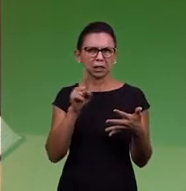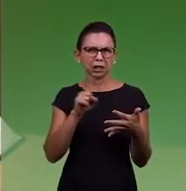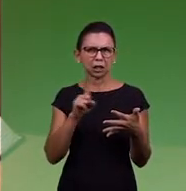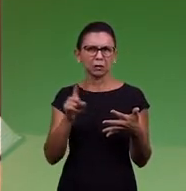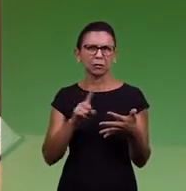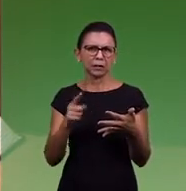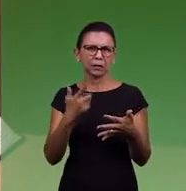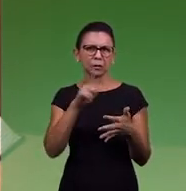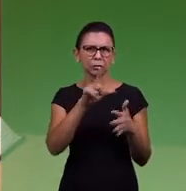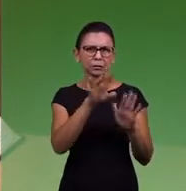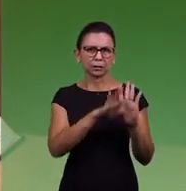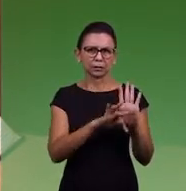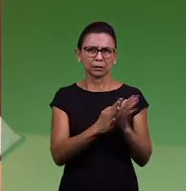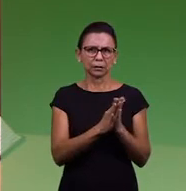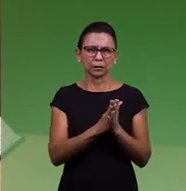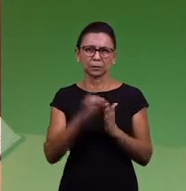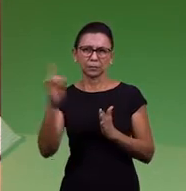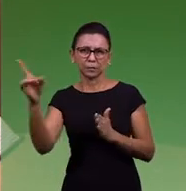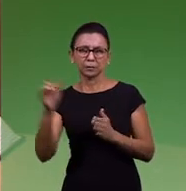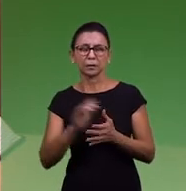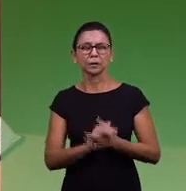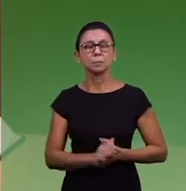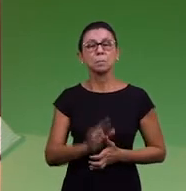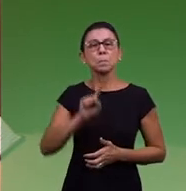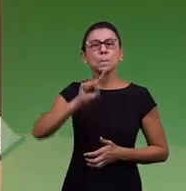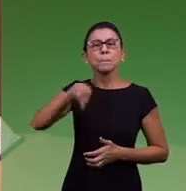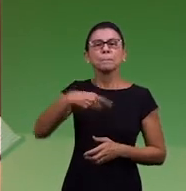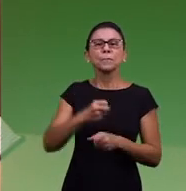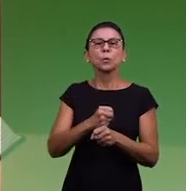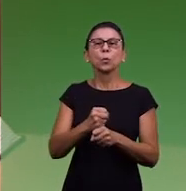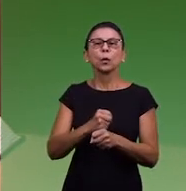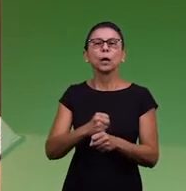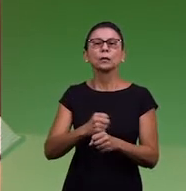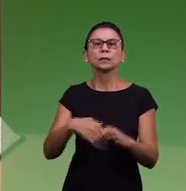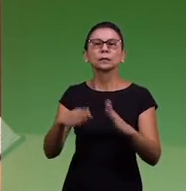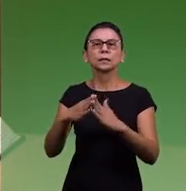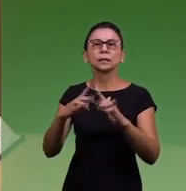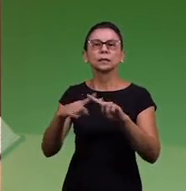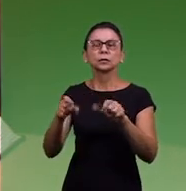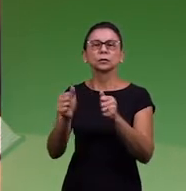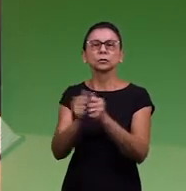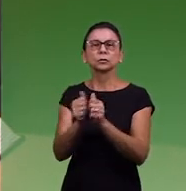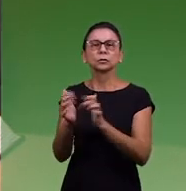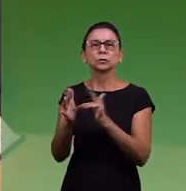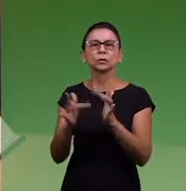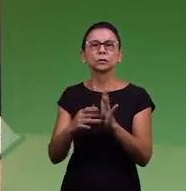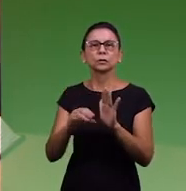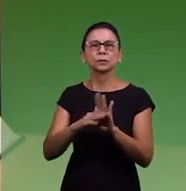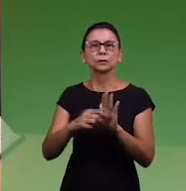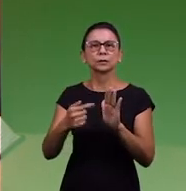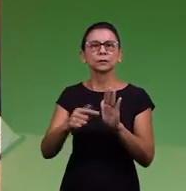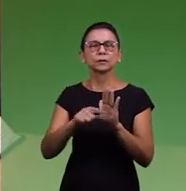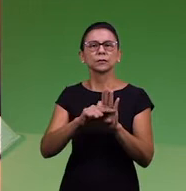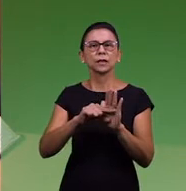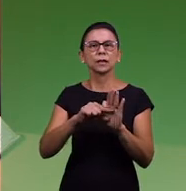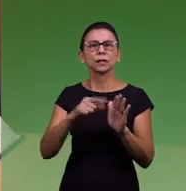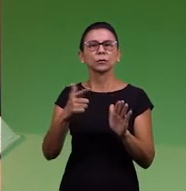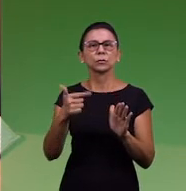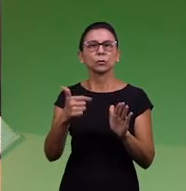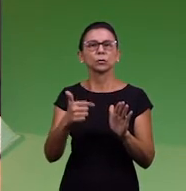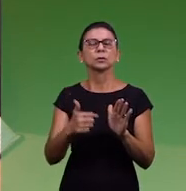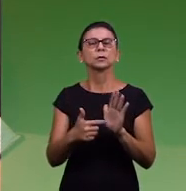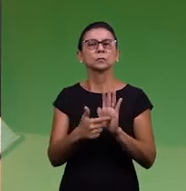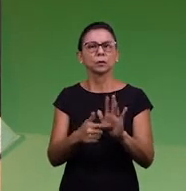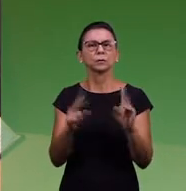mas aqui está assim. O milênio, como a igreja vai amanhecer o milênio com o Senhor Jesus, o capítulo 7, verso 12, por exemplo,